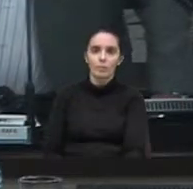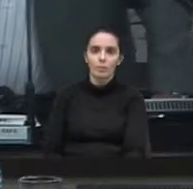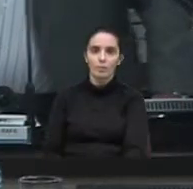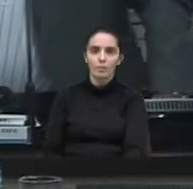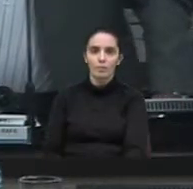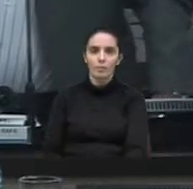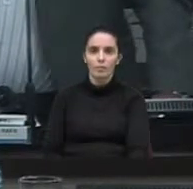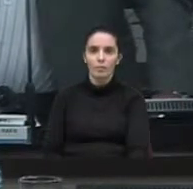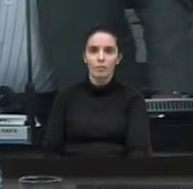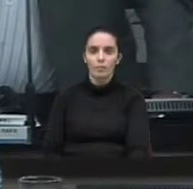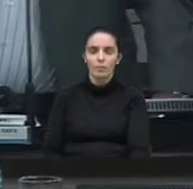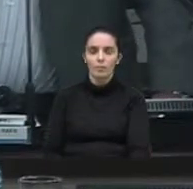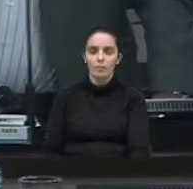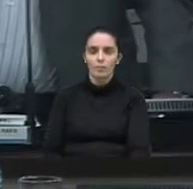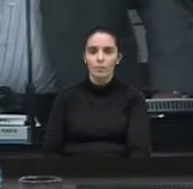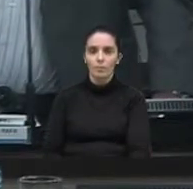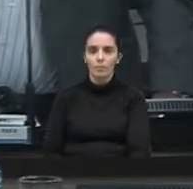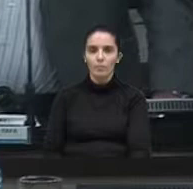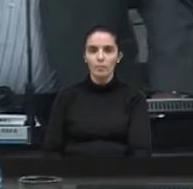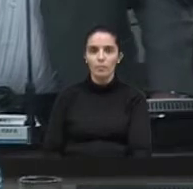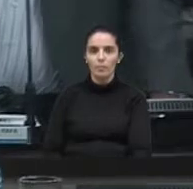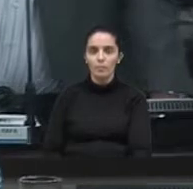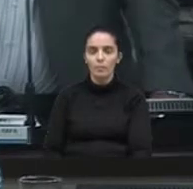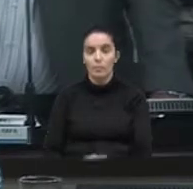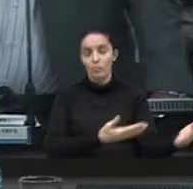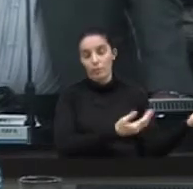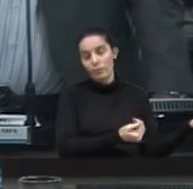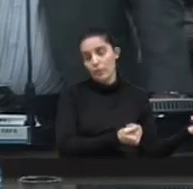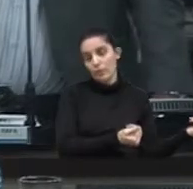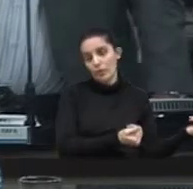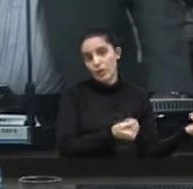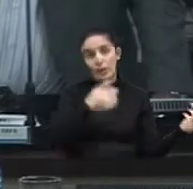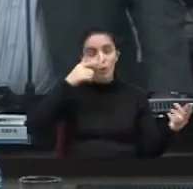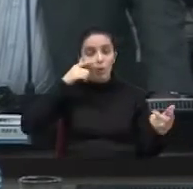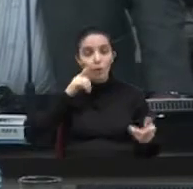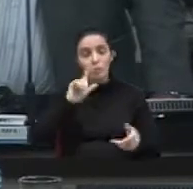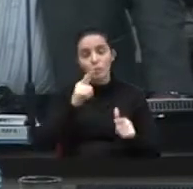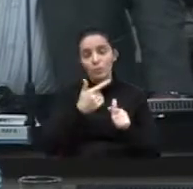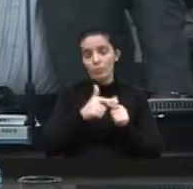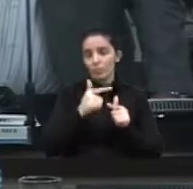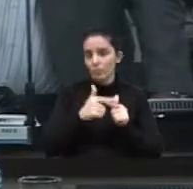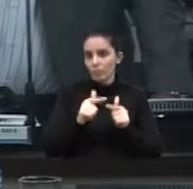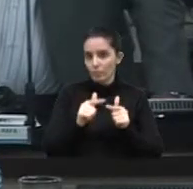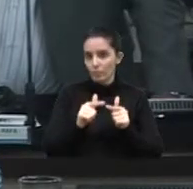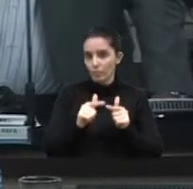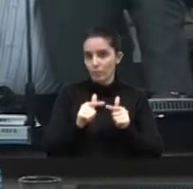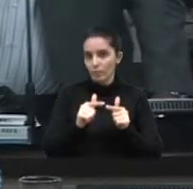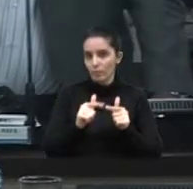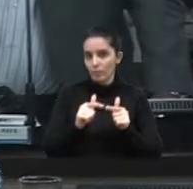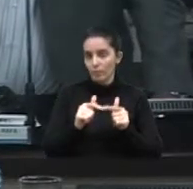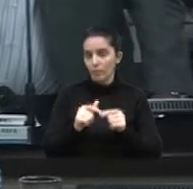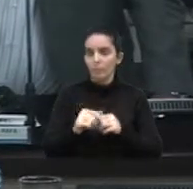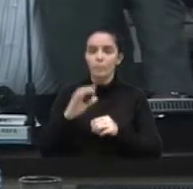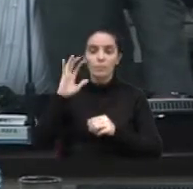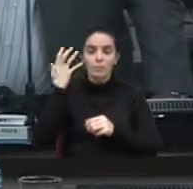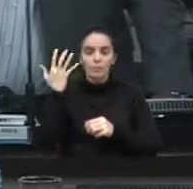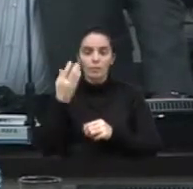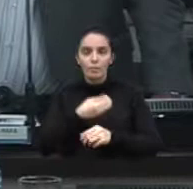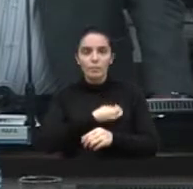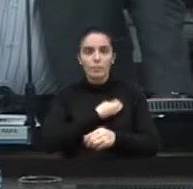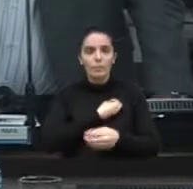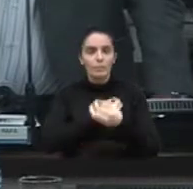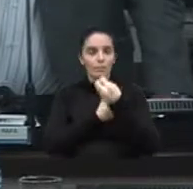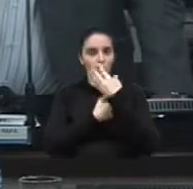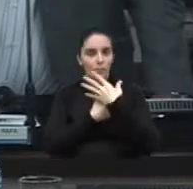Infelizmente, nem todos conseguem passar por problemas e reagir de forma tão positiva como o senhor. Às vezes eu tenho a impressão que quando nós